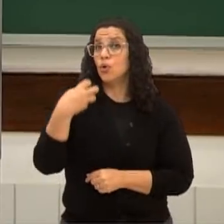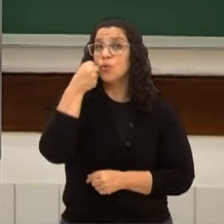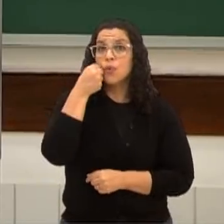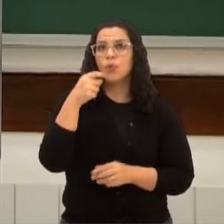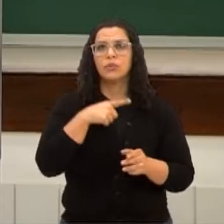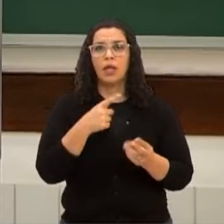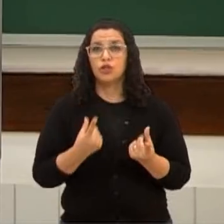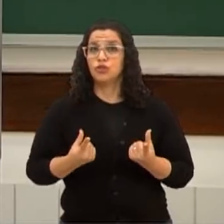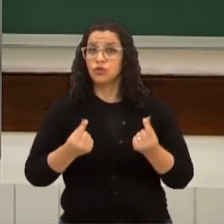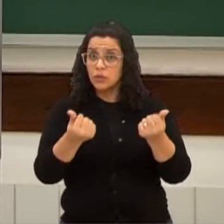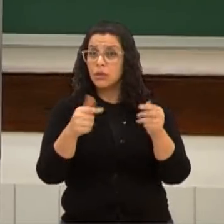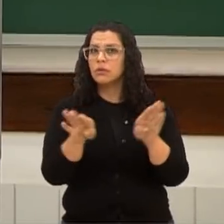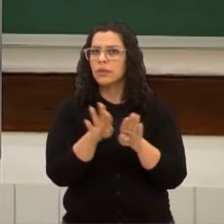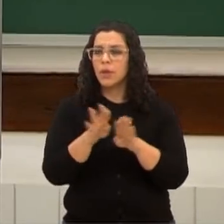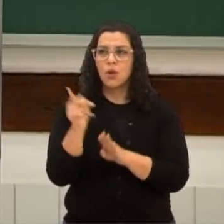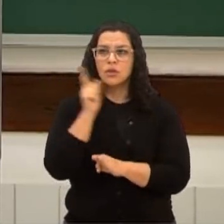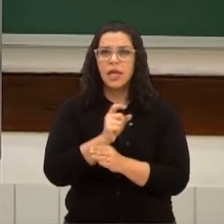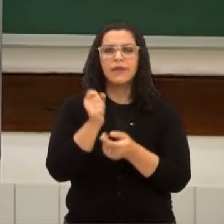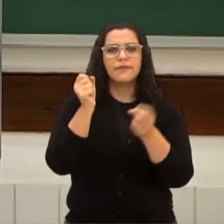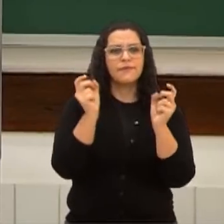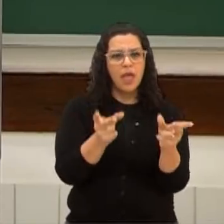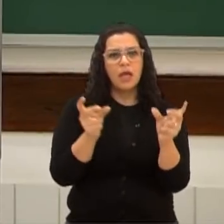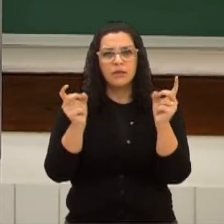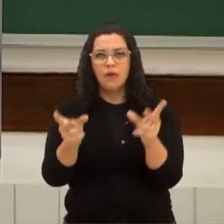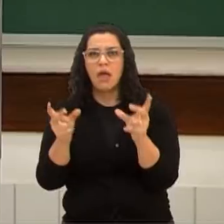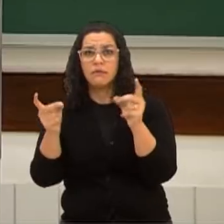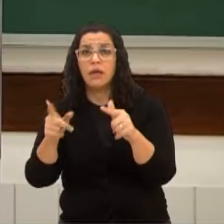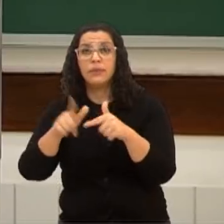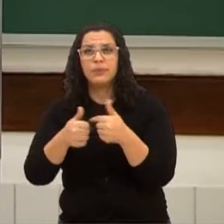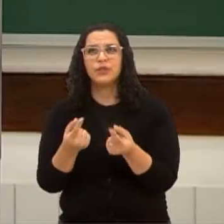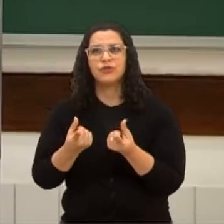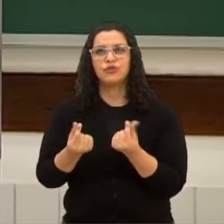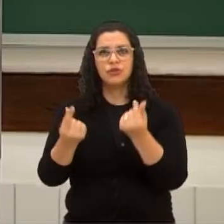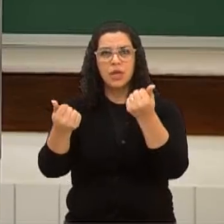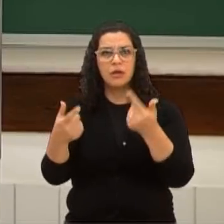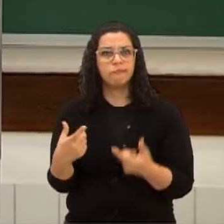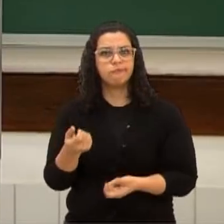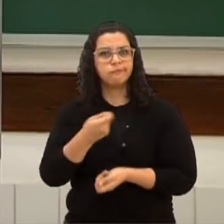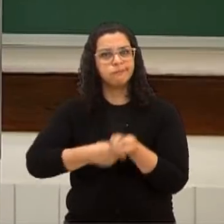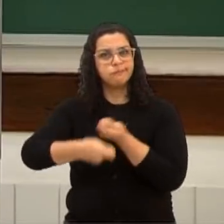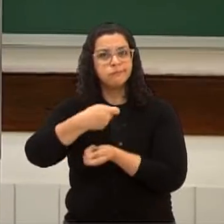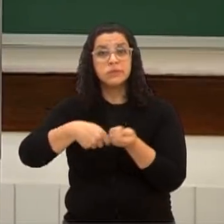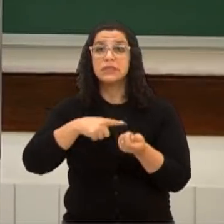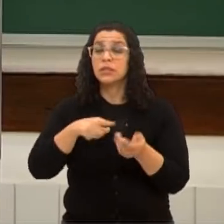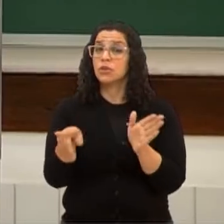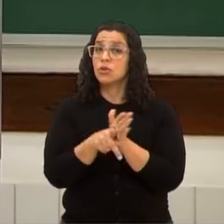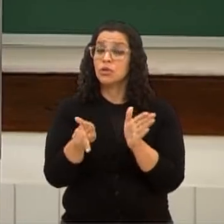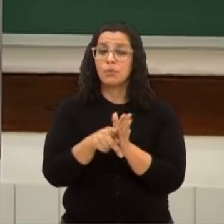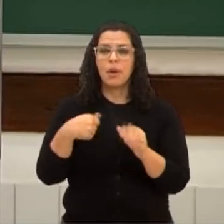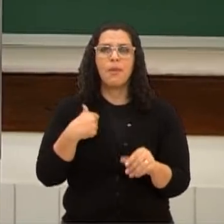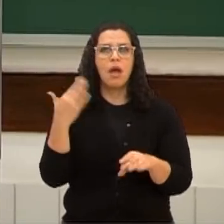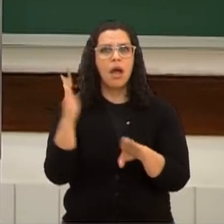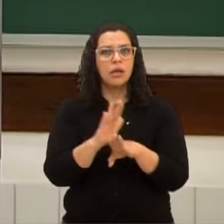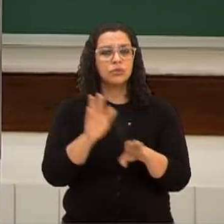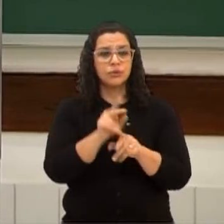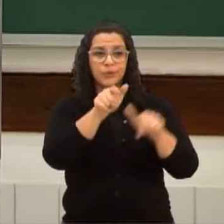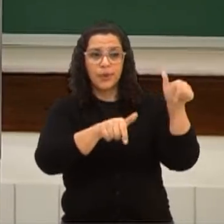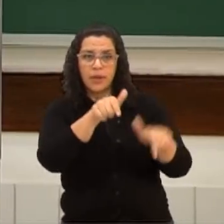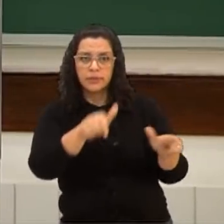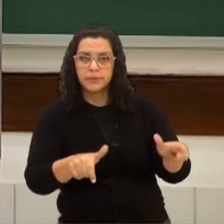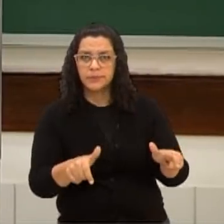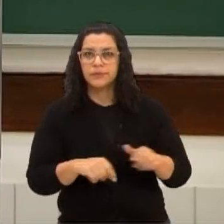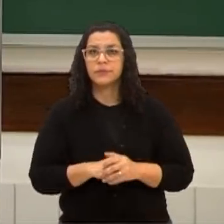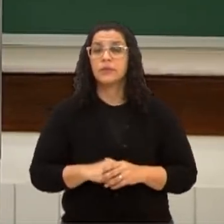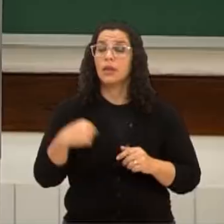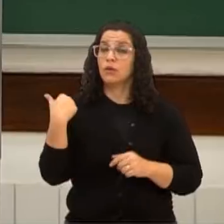suficiente e dinheiro, né? Pensando de uma maneira mais prática, para poder investir na população. Então é